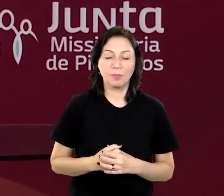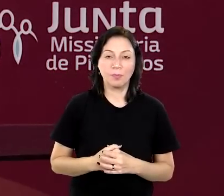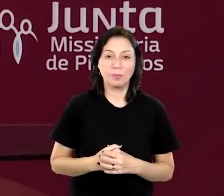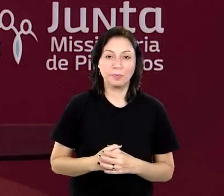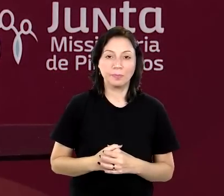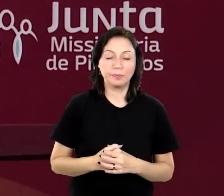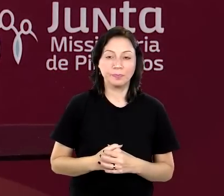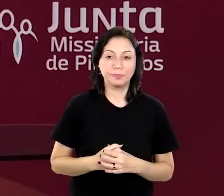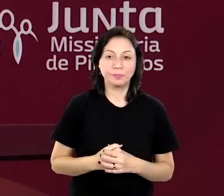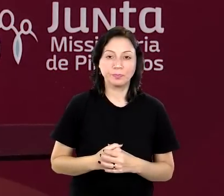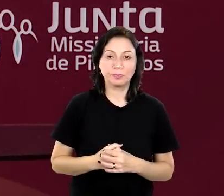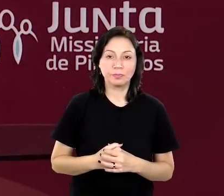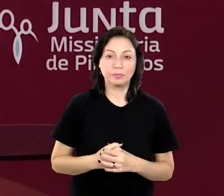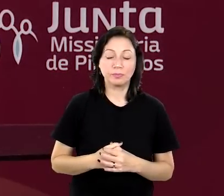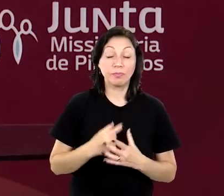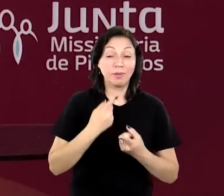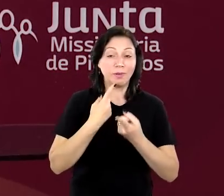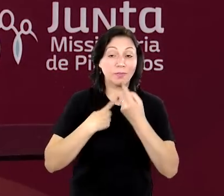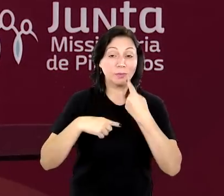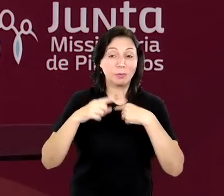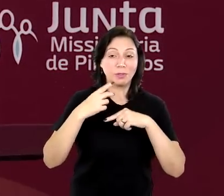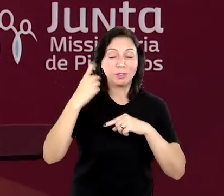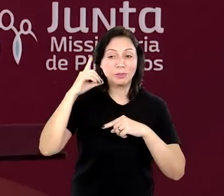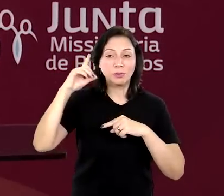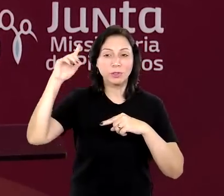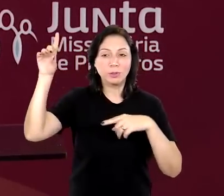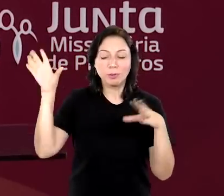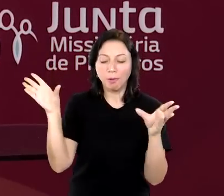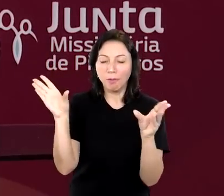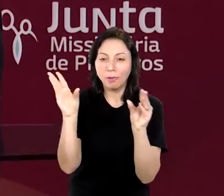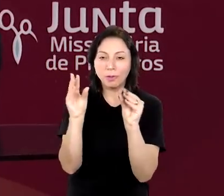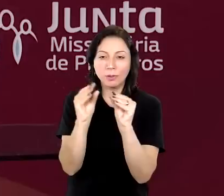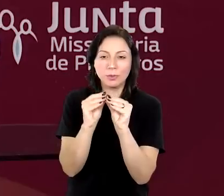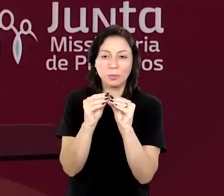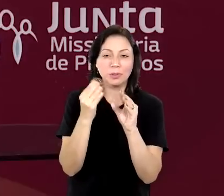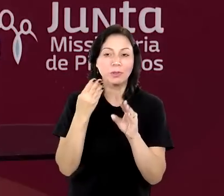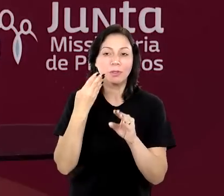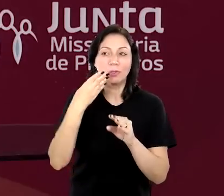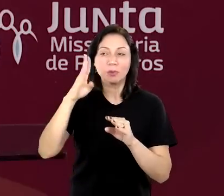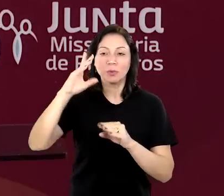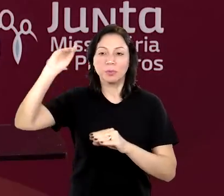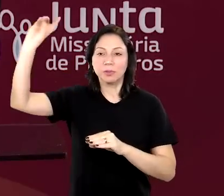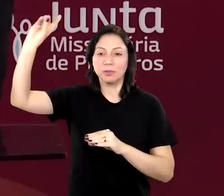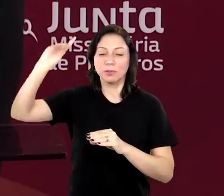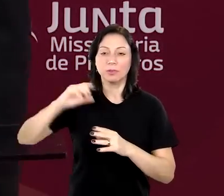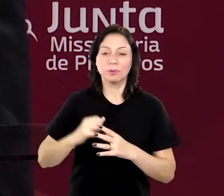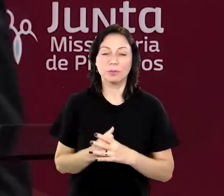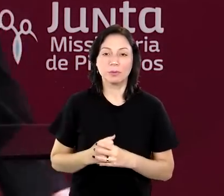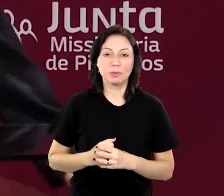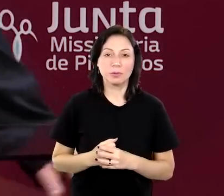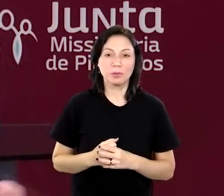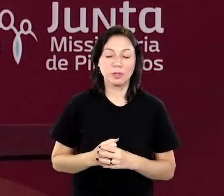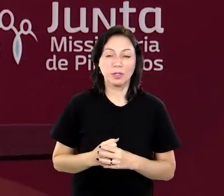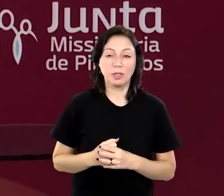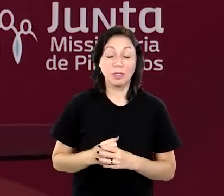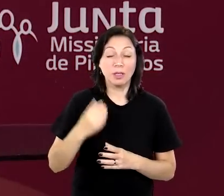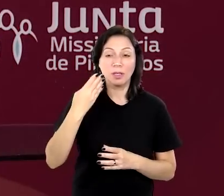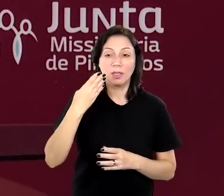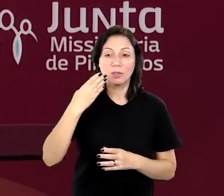e resumida em suas promessas. E não existe nenhuma promessa de Deus